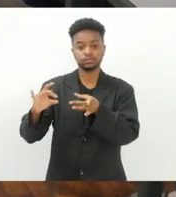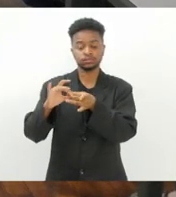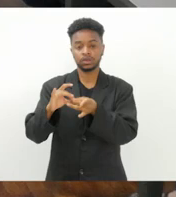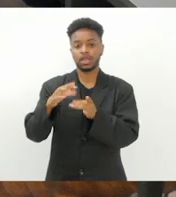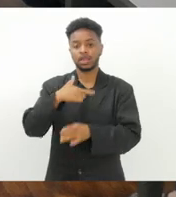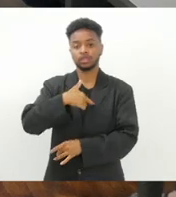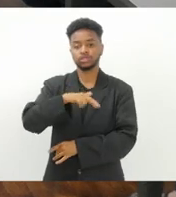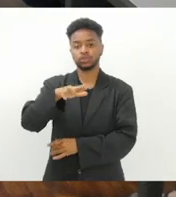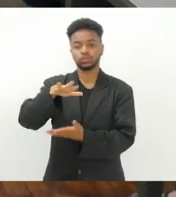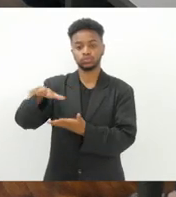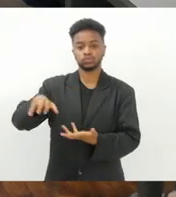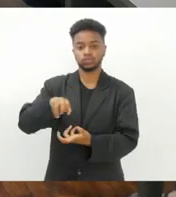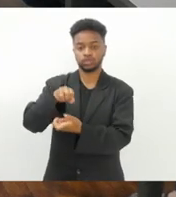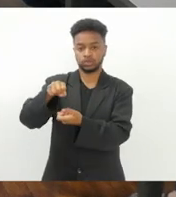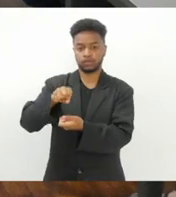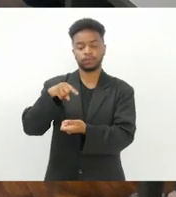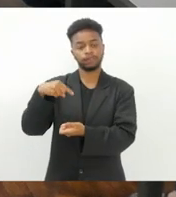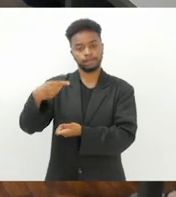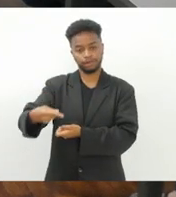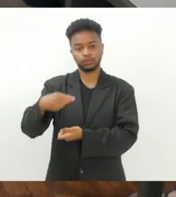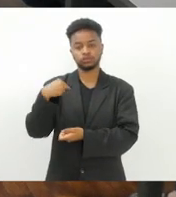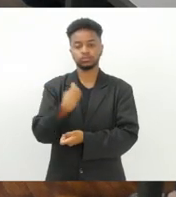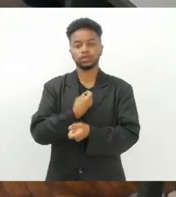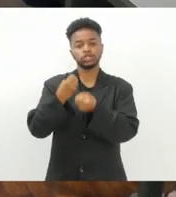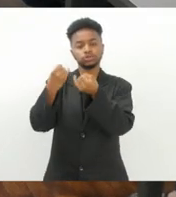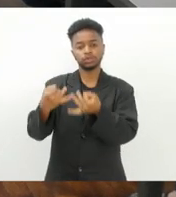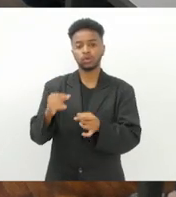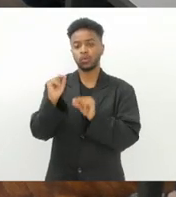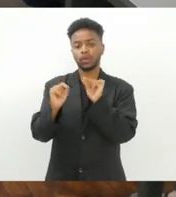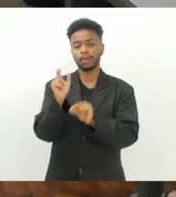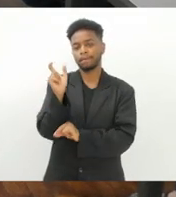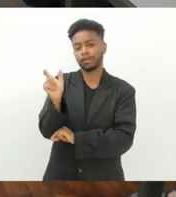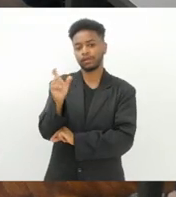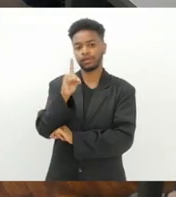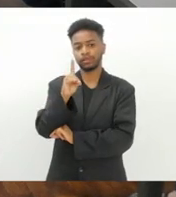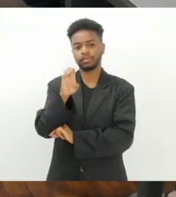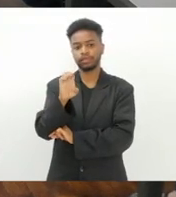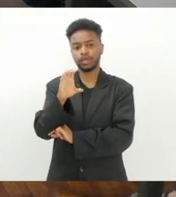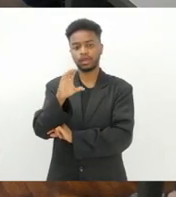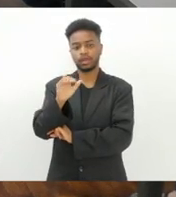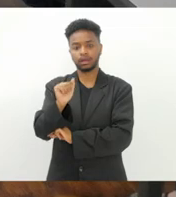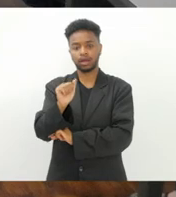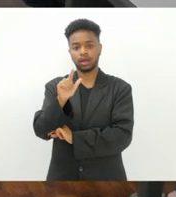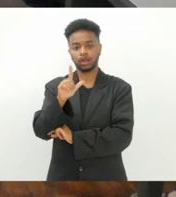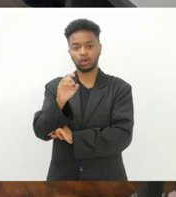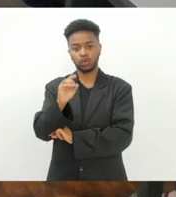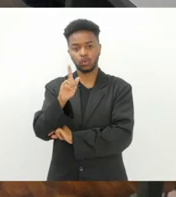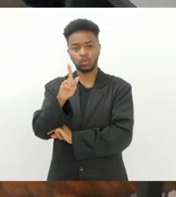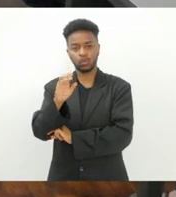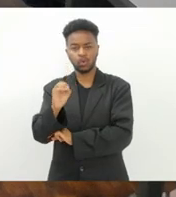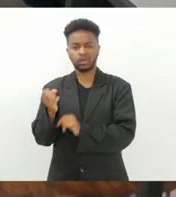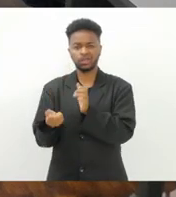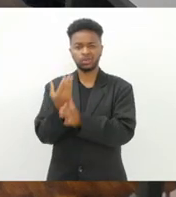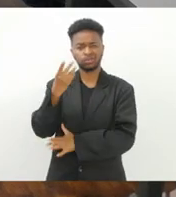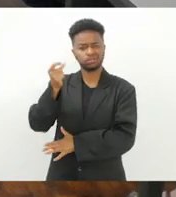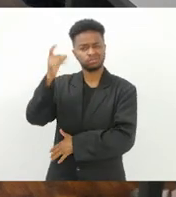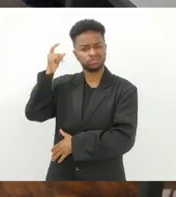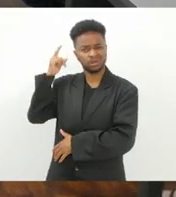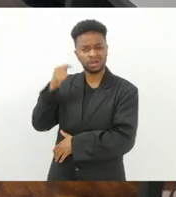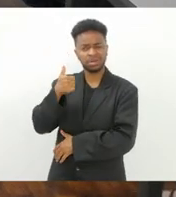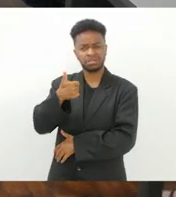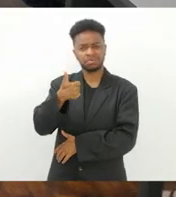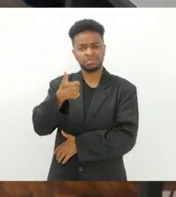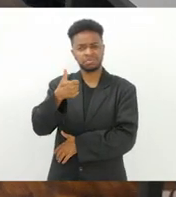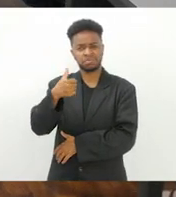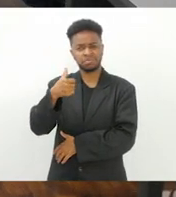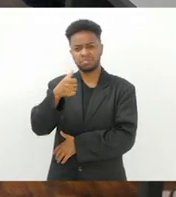sustentável. Depois a gente vai explicar, esse decálogo foi criado há muitos anos atrás por 80 ou 90 pais e